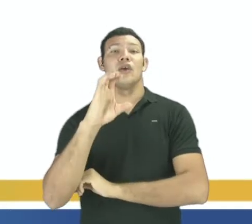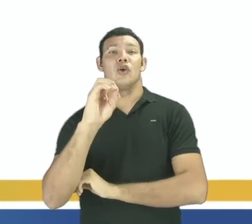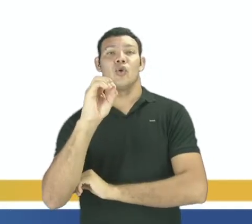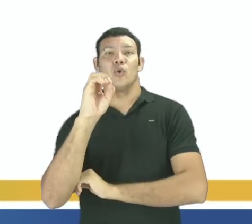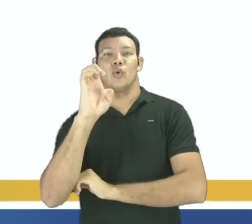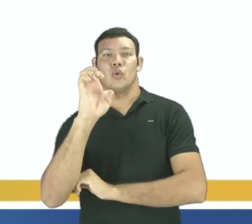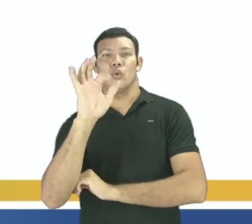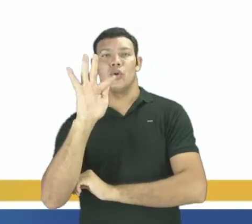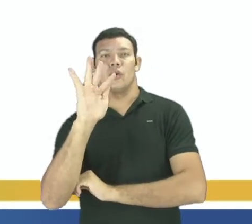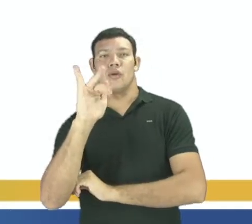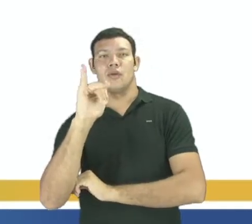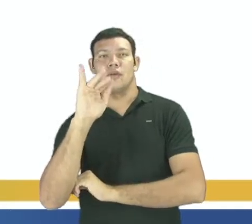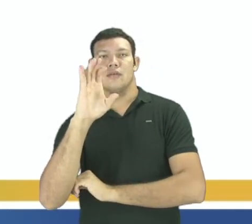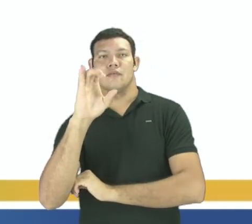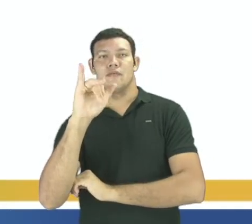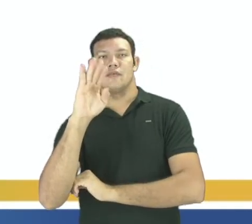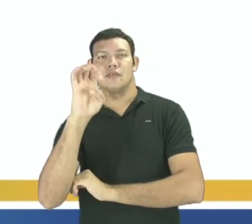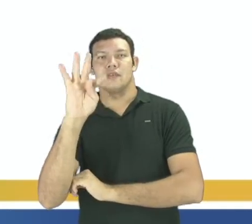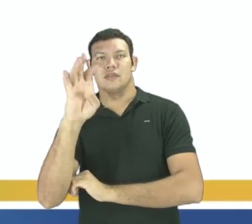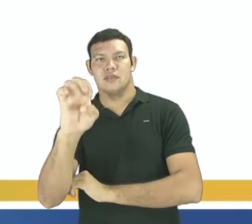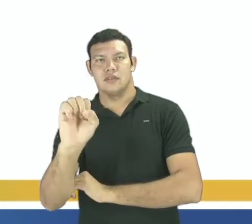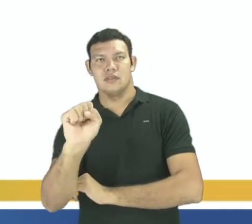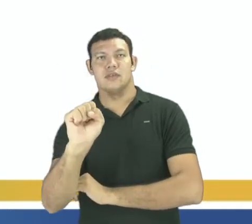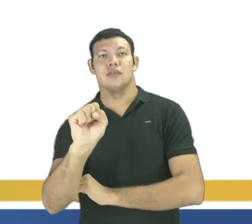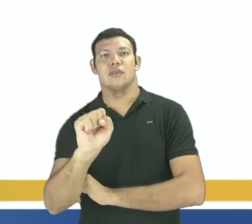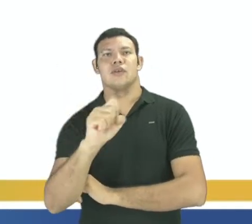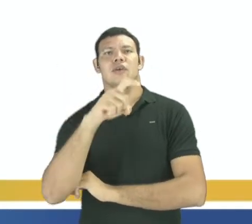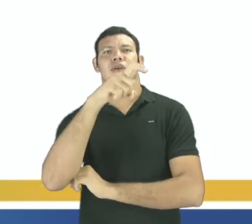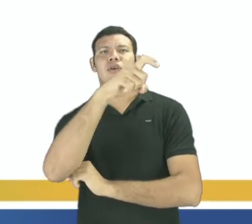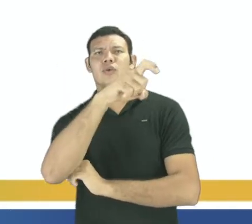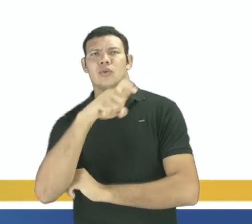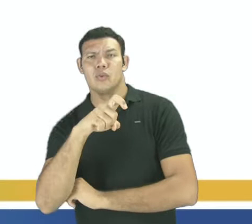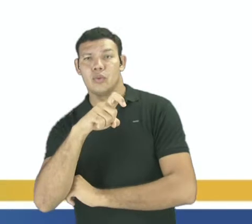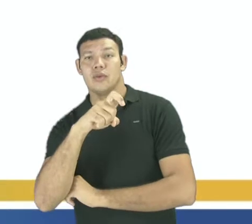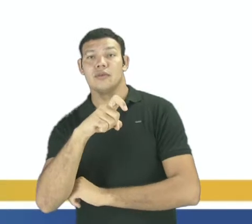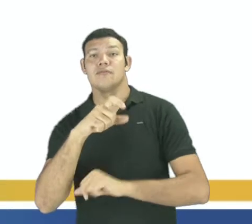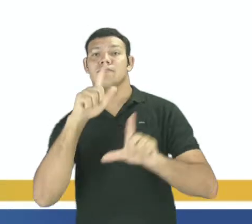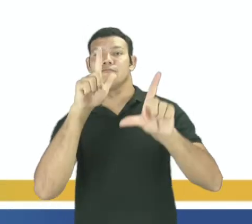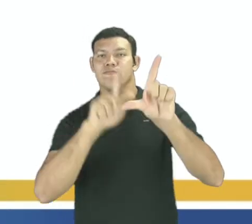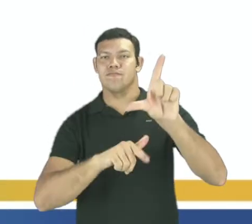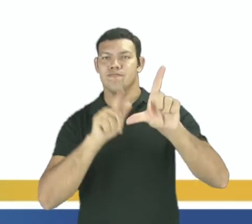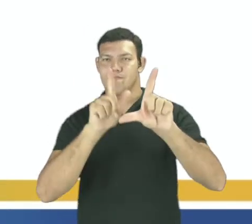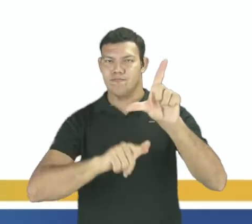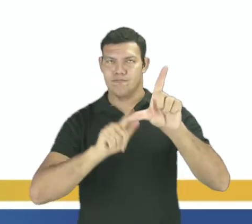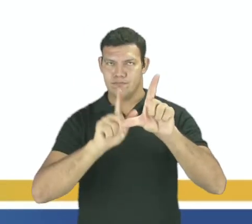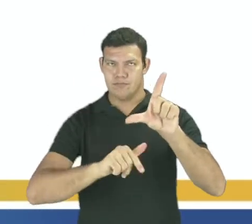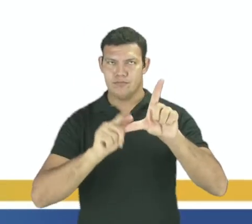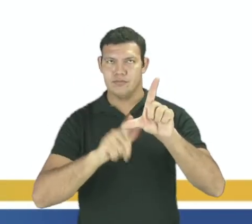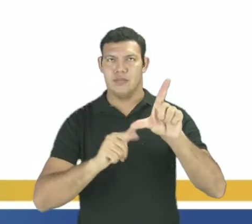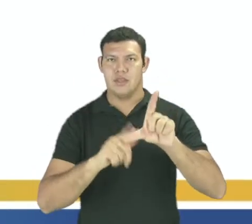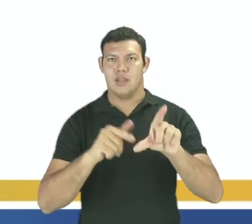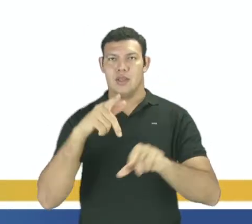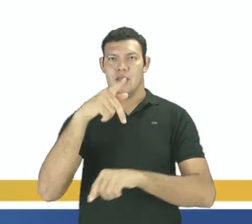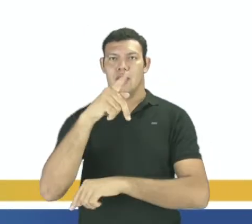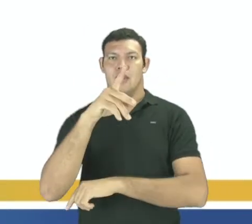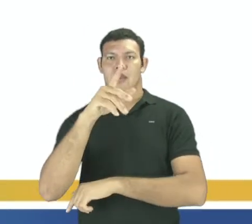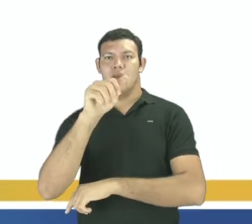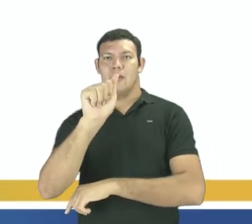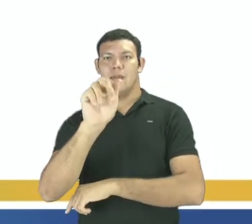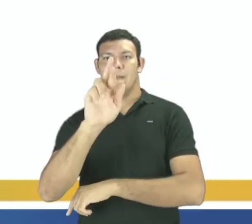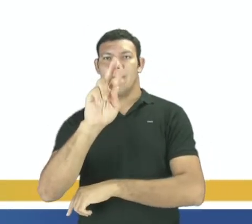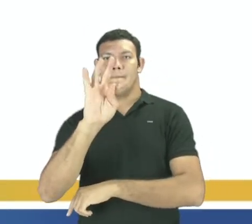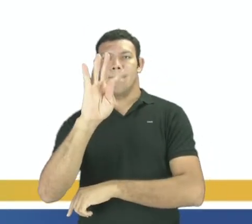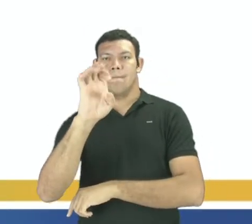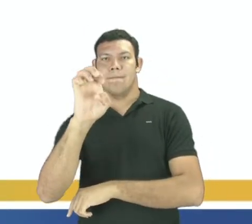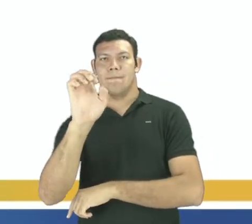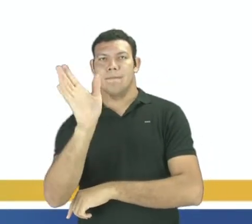é o coeficiente. E o nosso x é a parte literal. Então, decore esses termos, que a